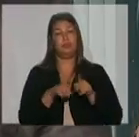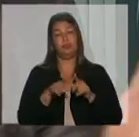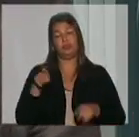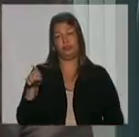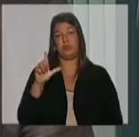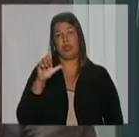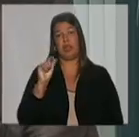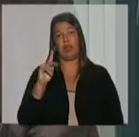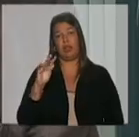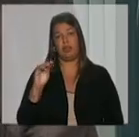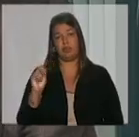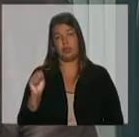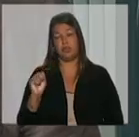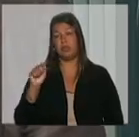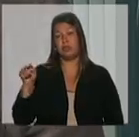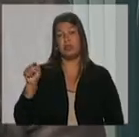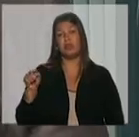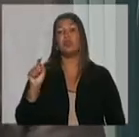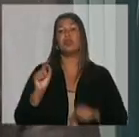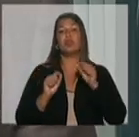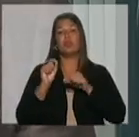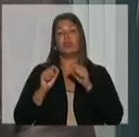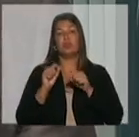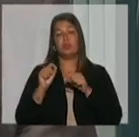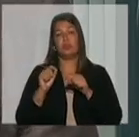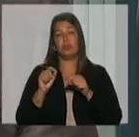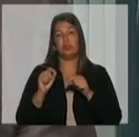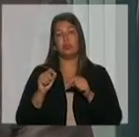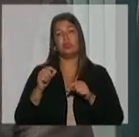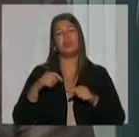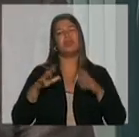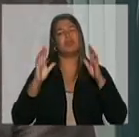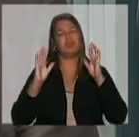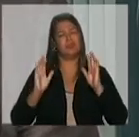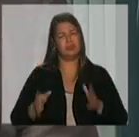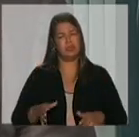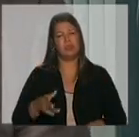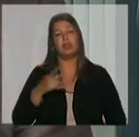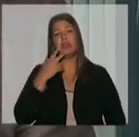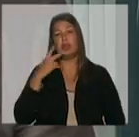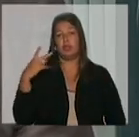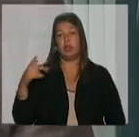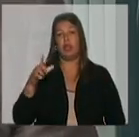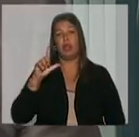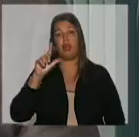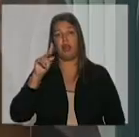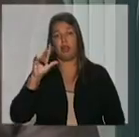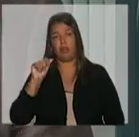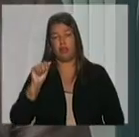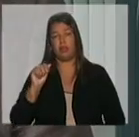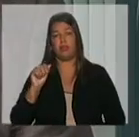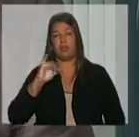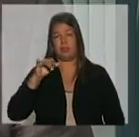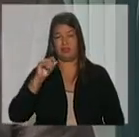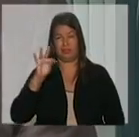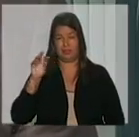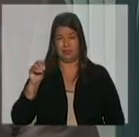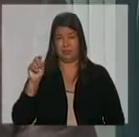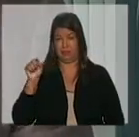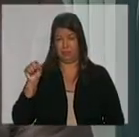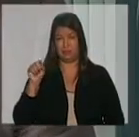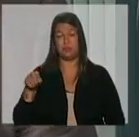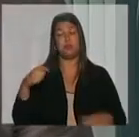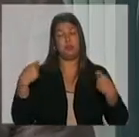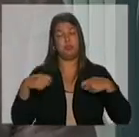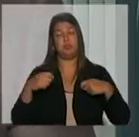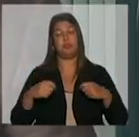Jato é mais um percalço que ela causa para a gente. Quer dizer, eu já falei por diversas vezes, eu sou a favor da Lava Jato, eu acho que a Lava Jato tem que ter